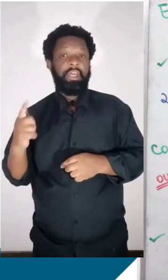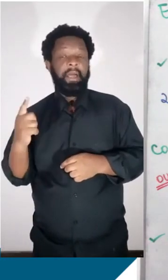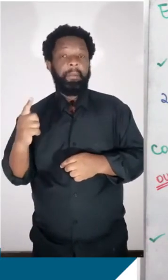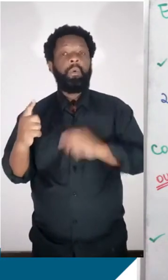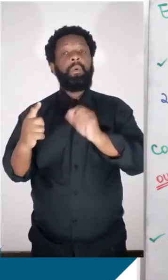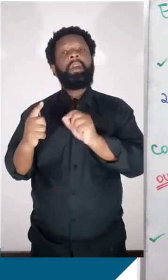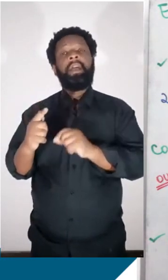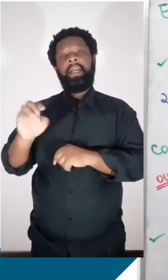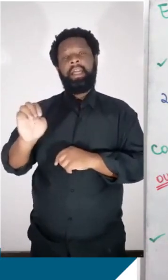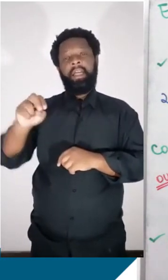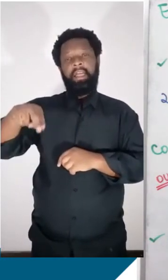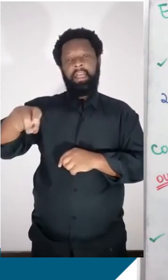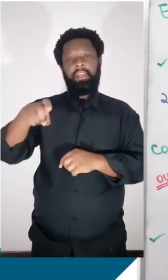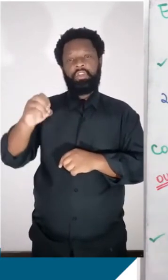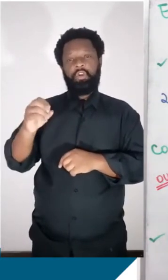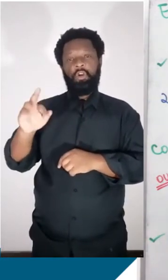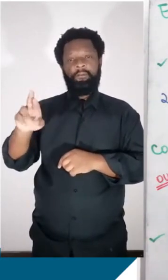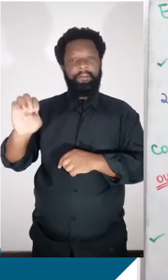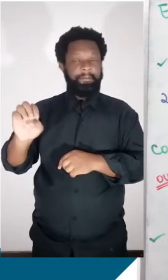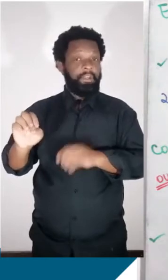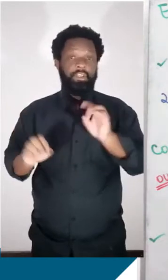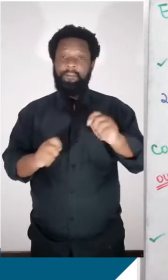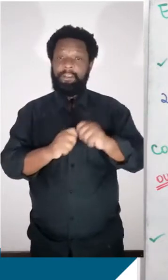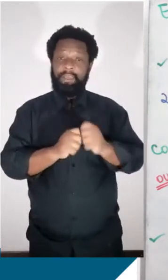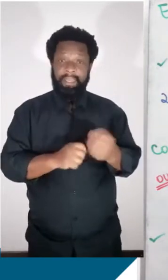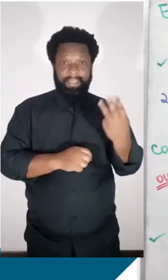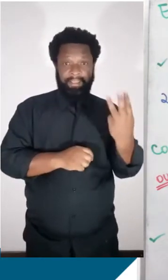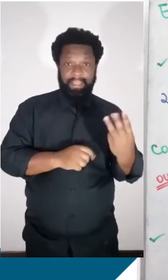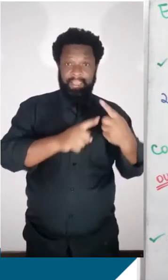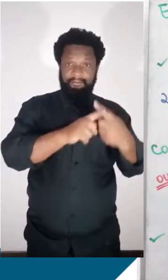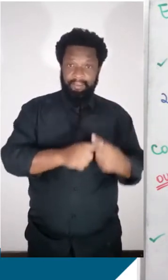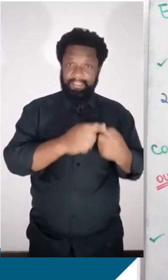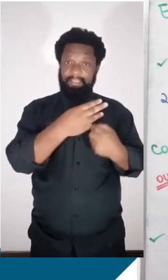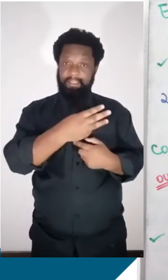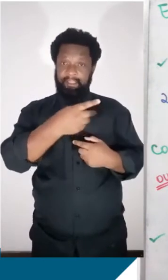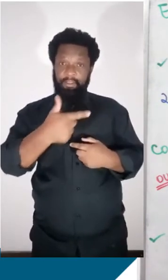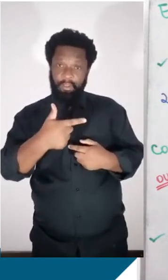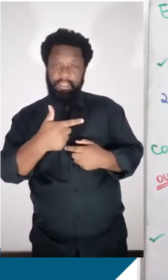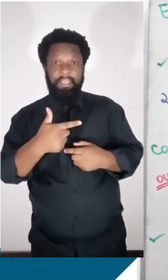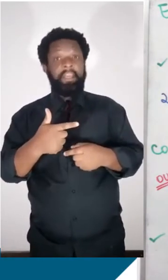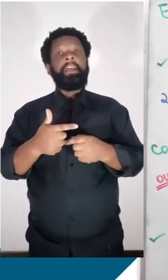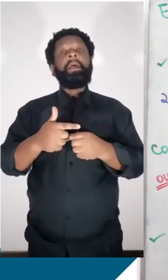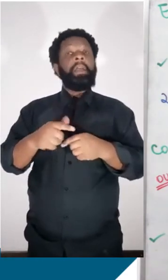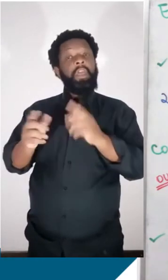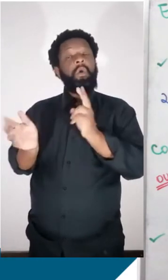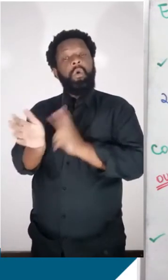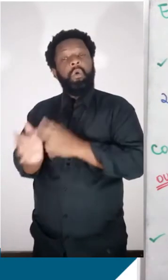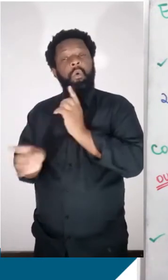192 gramas de enxofre. Tá aí, é só multiplicar 3 vezes 32 vezes 2 e eu